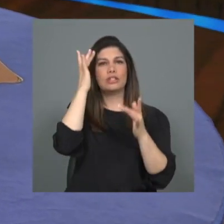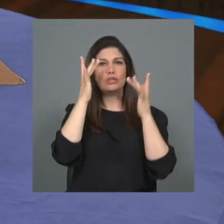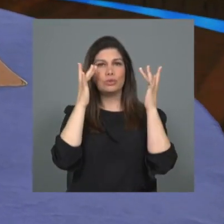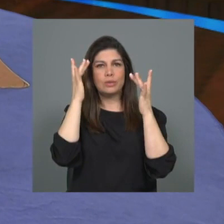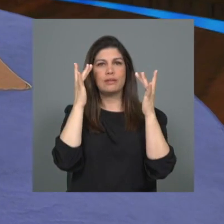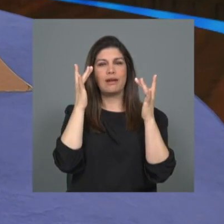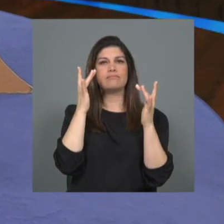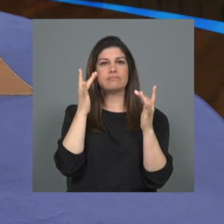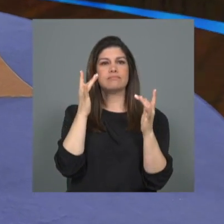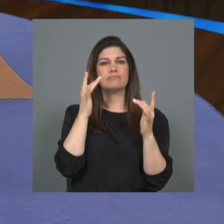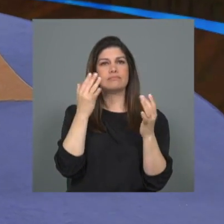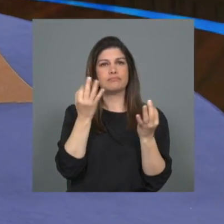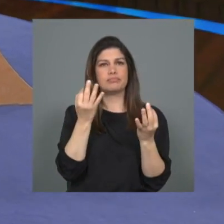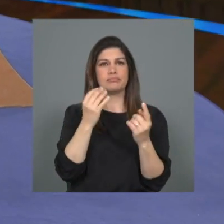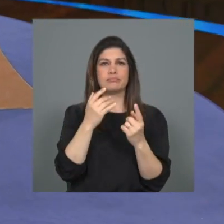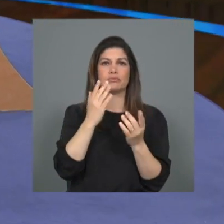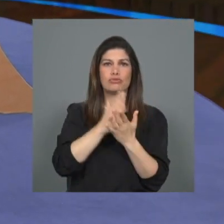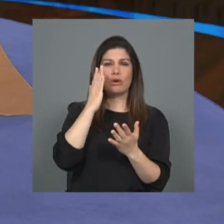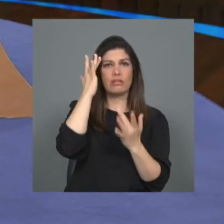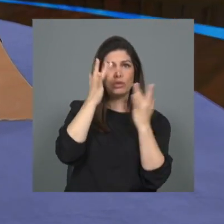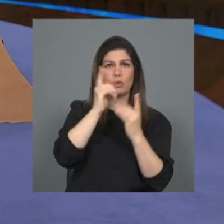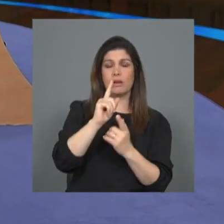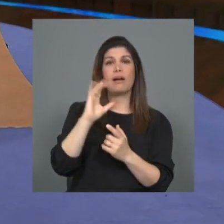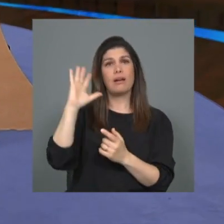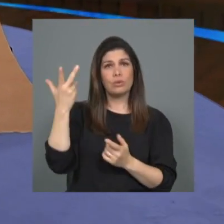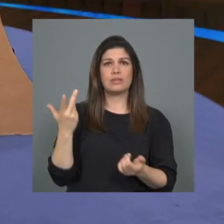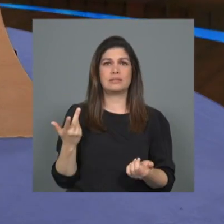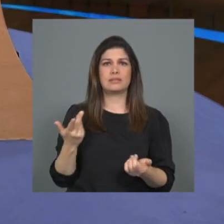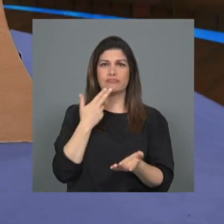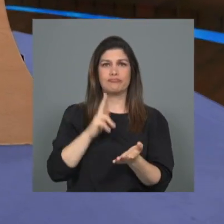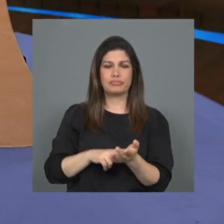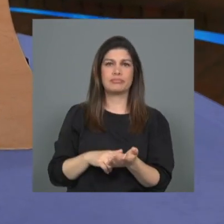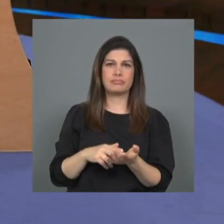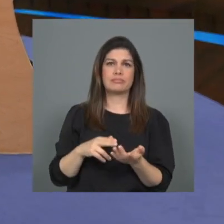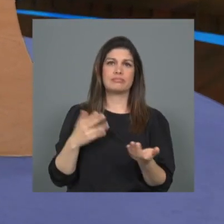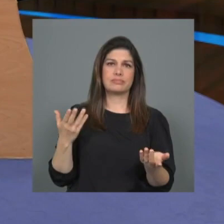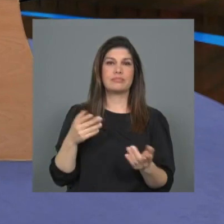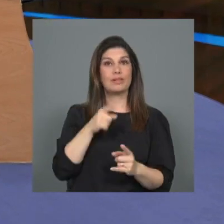facto efetivamente acontece em algumas partes do mundo, e se acontece numas também pode acontecer noutras. E, portanto, esta parte